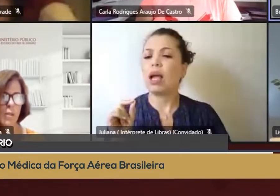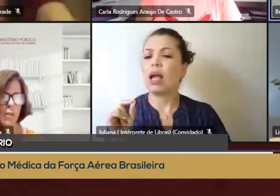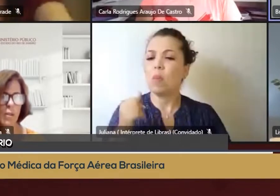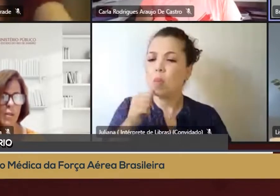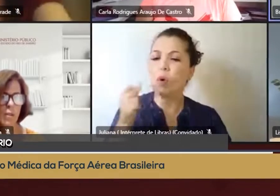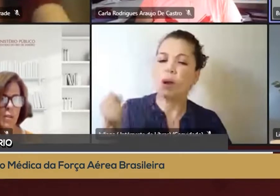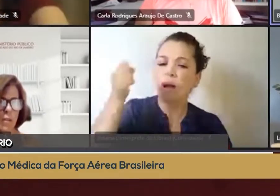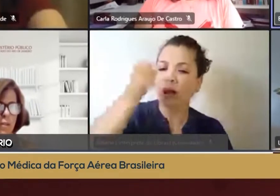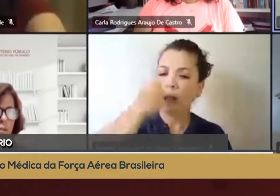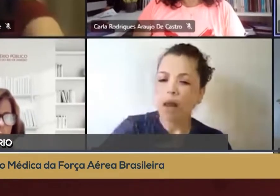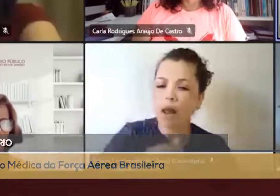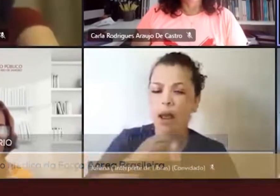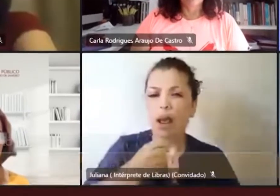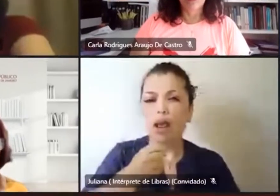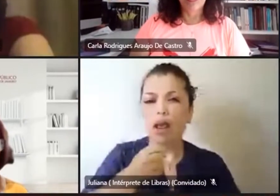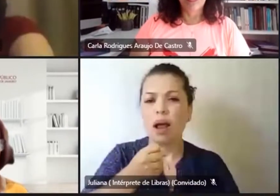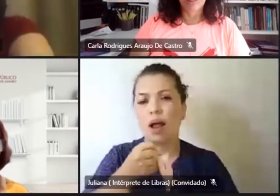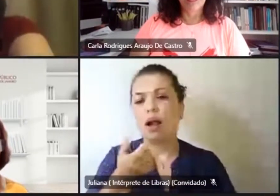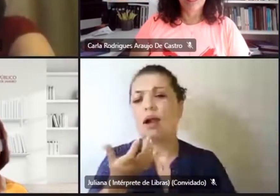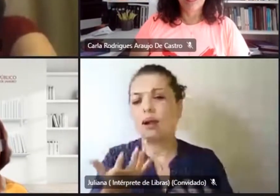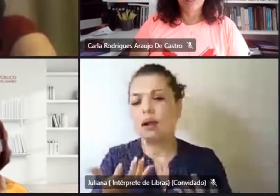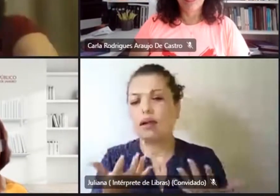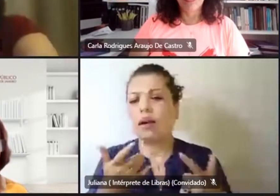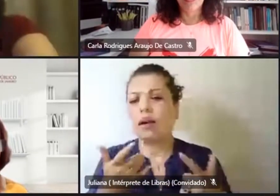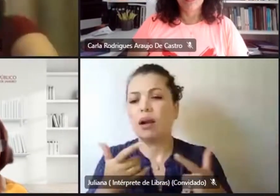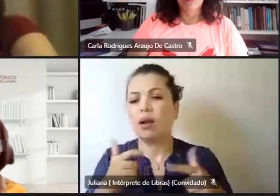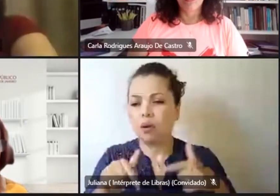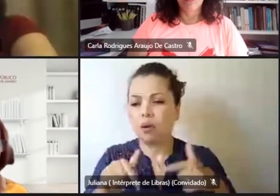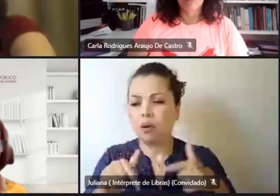cargos de peso, de